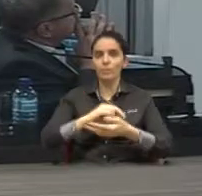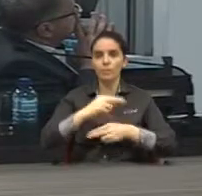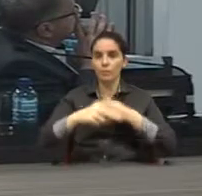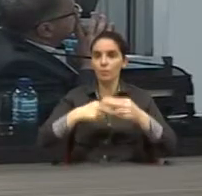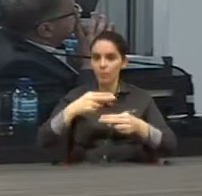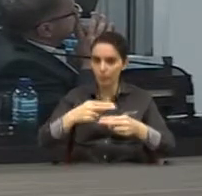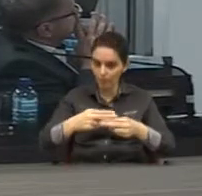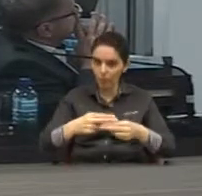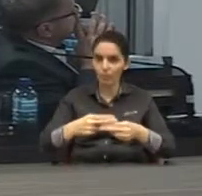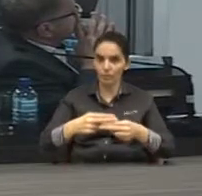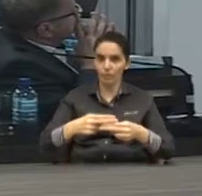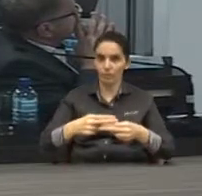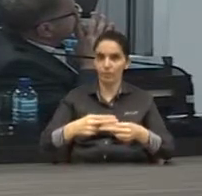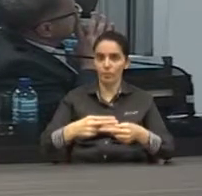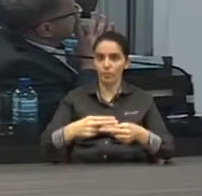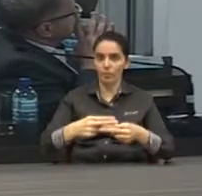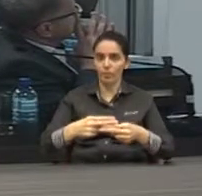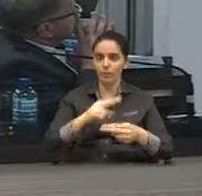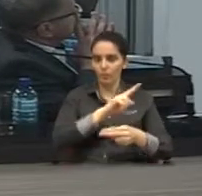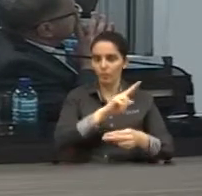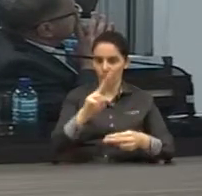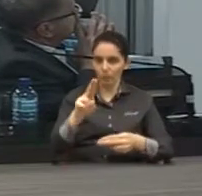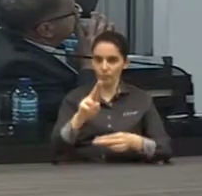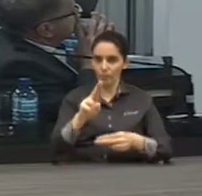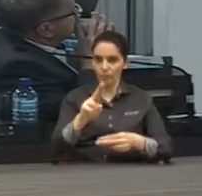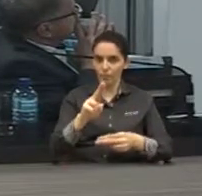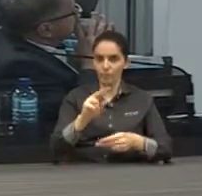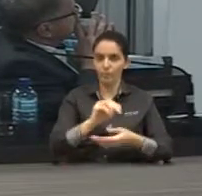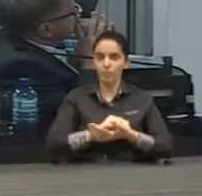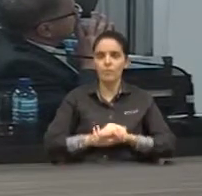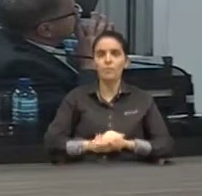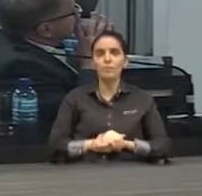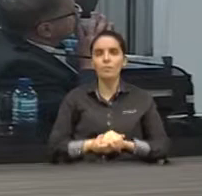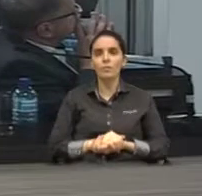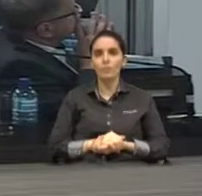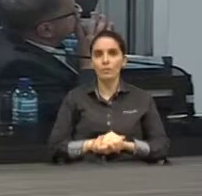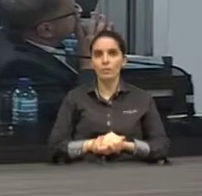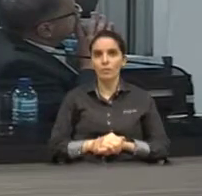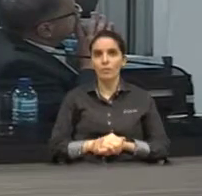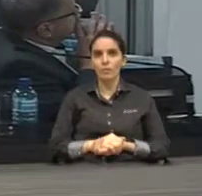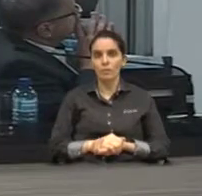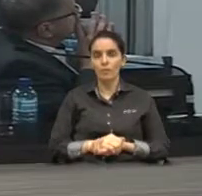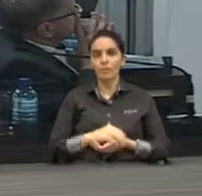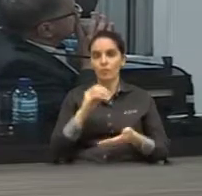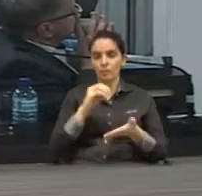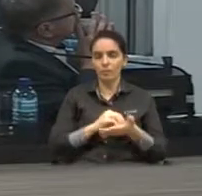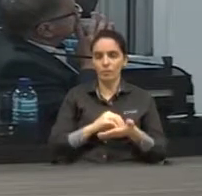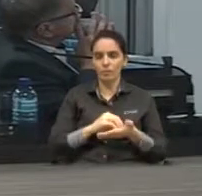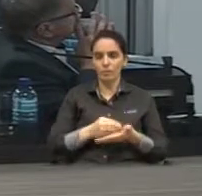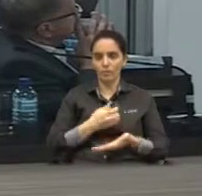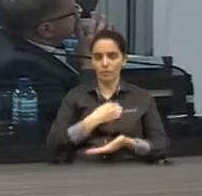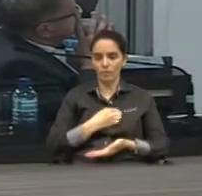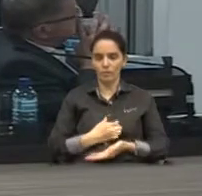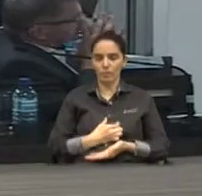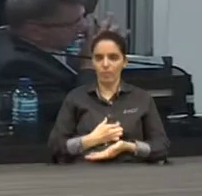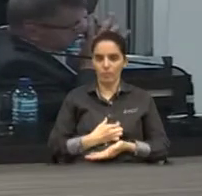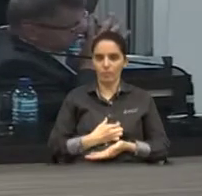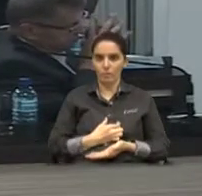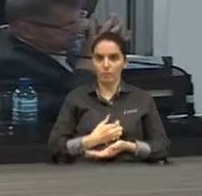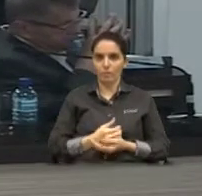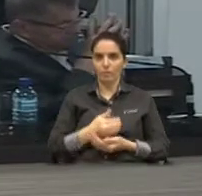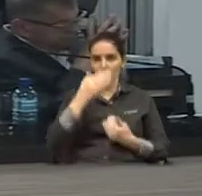então por isso nós escolhemos o nome do Cabo Odilon Lopes para colocar na honraria. Obrigado,